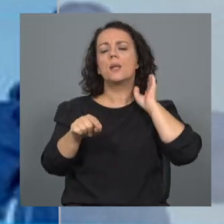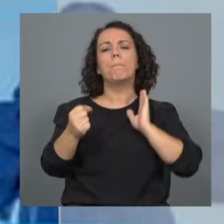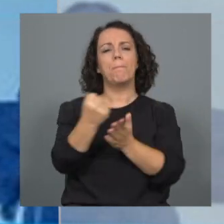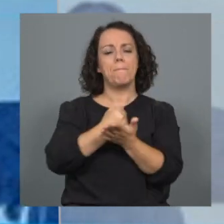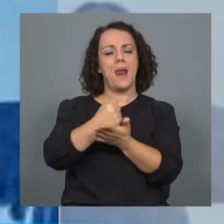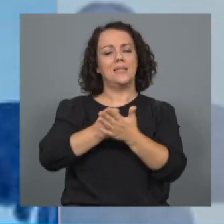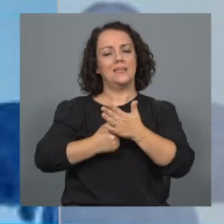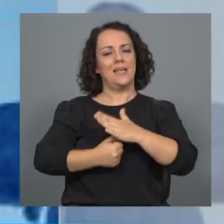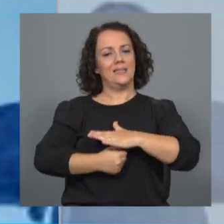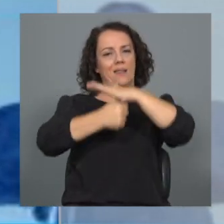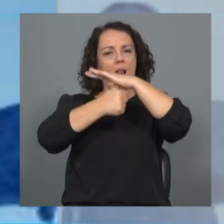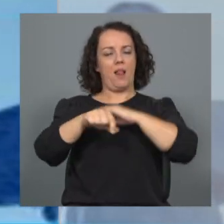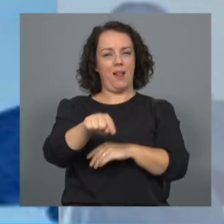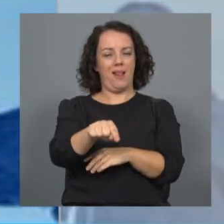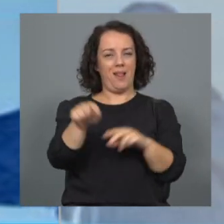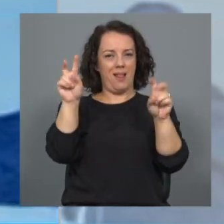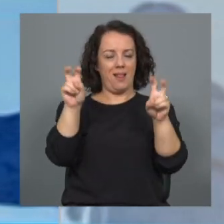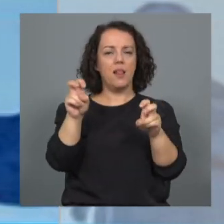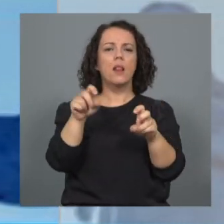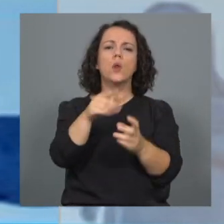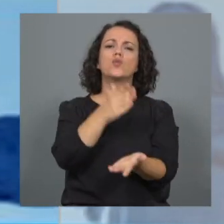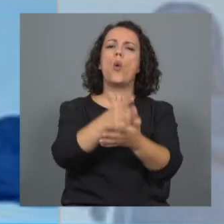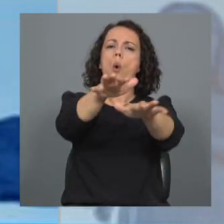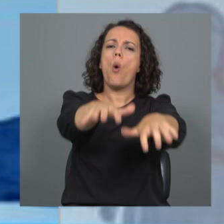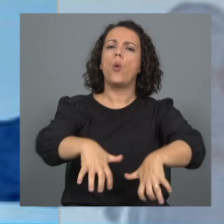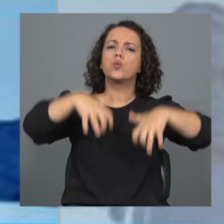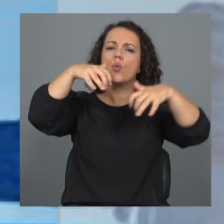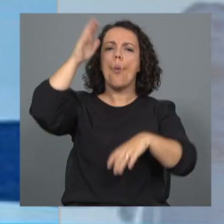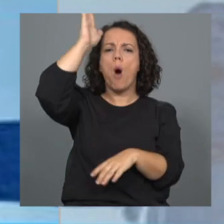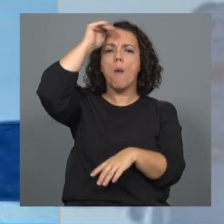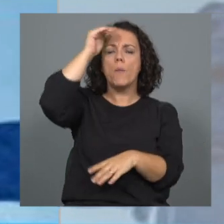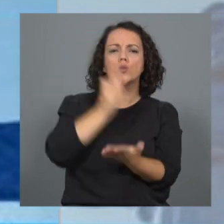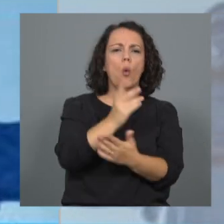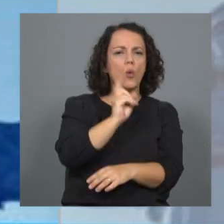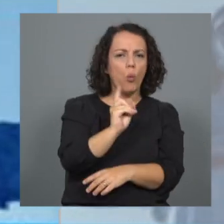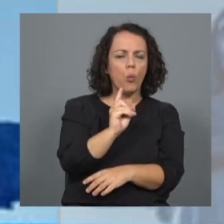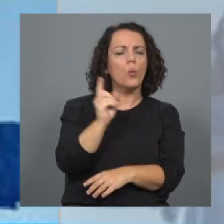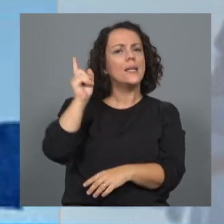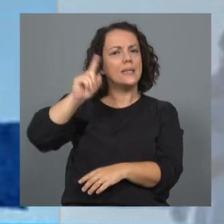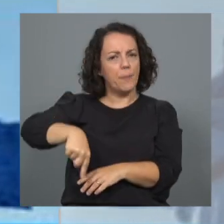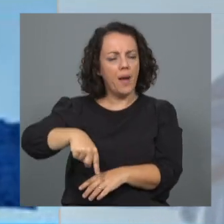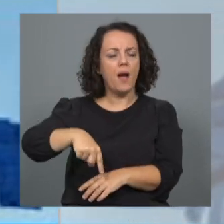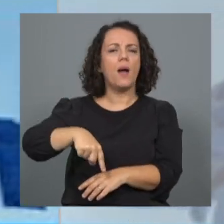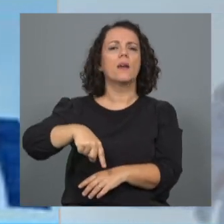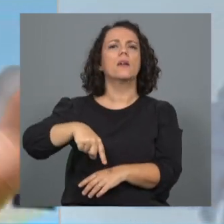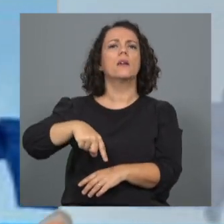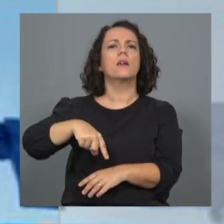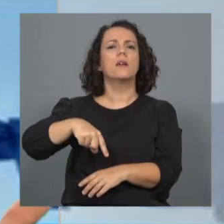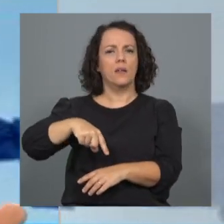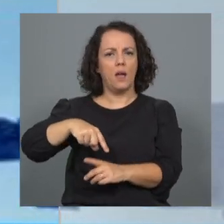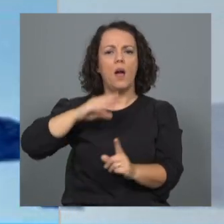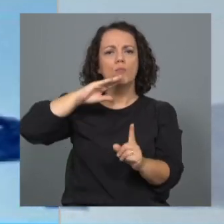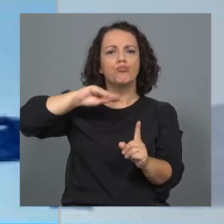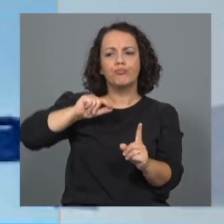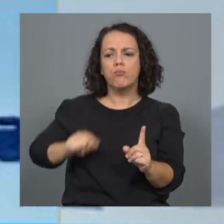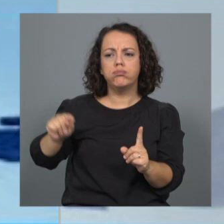apenas no auditório, em Almada, mas de alguma forma é recordada e assinalada em muitos outros lugares